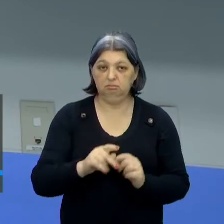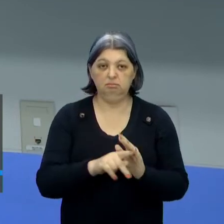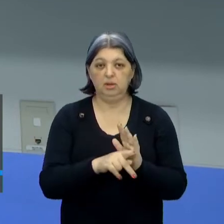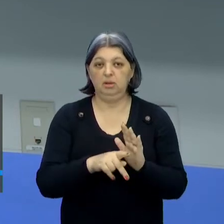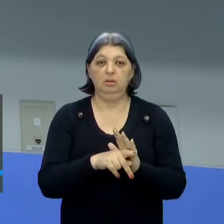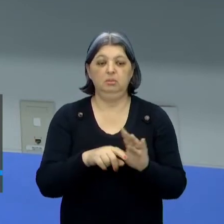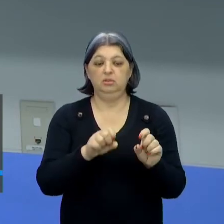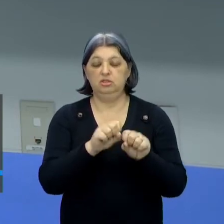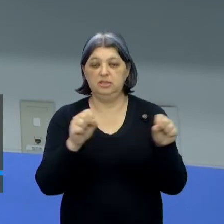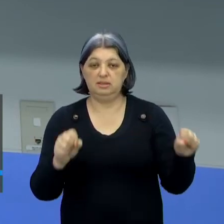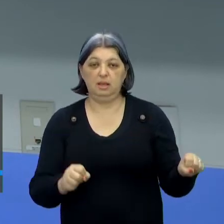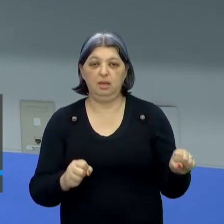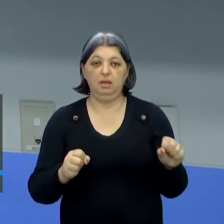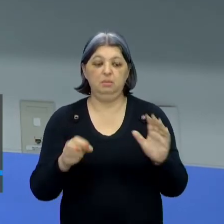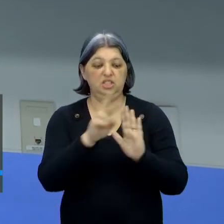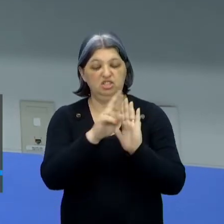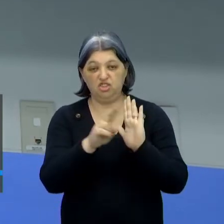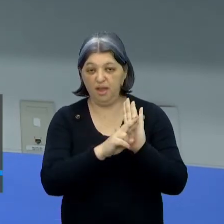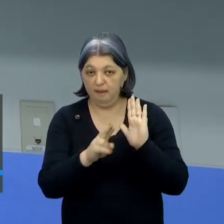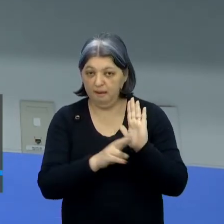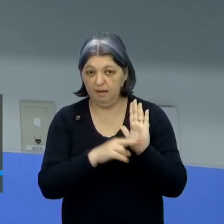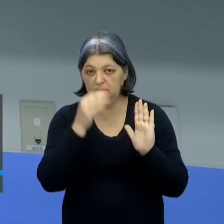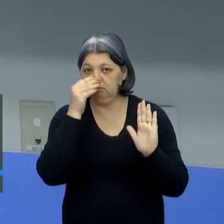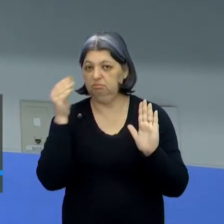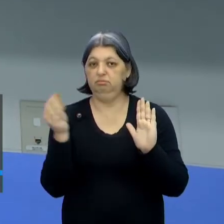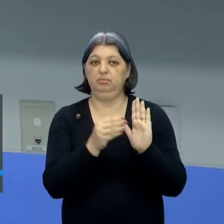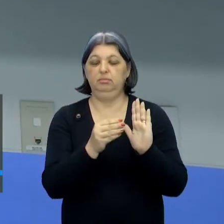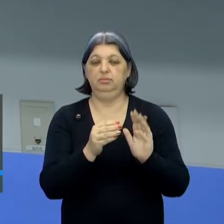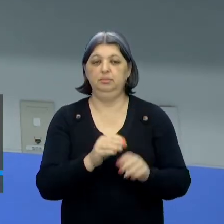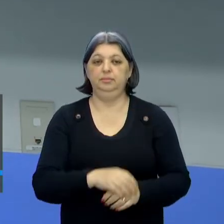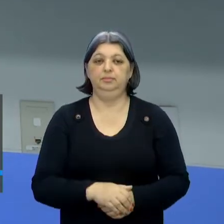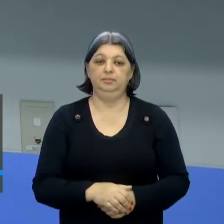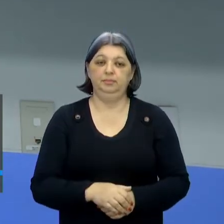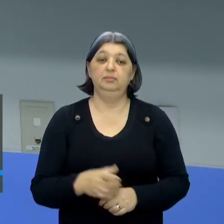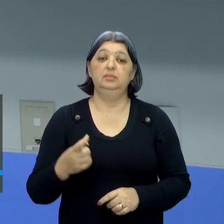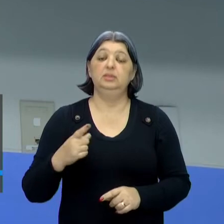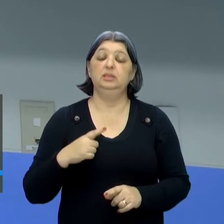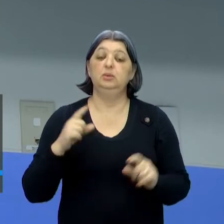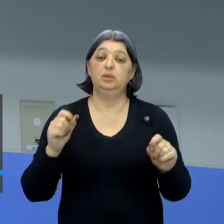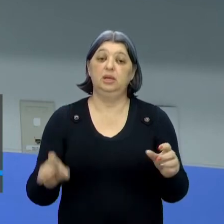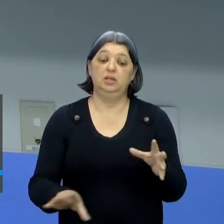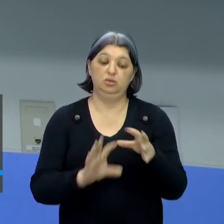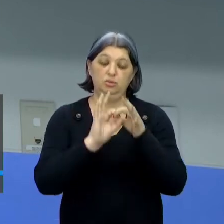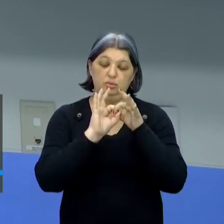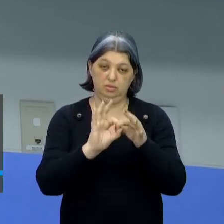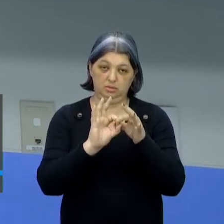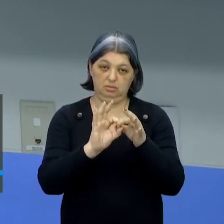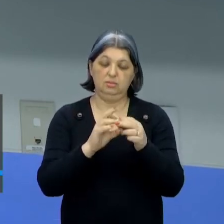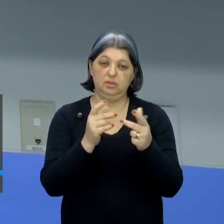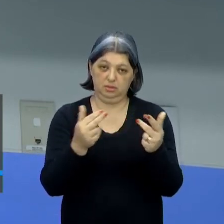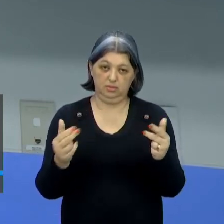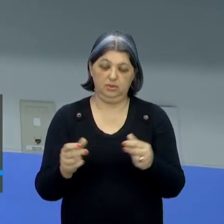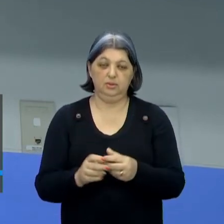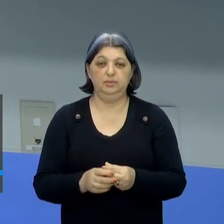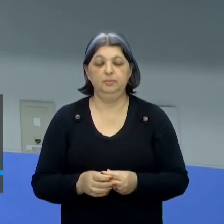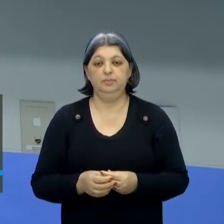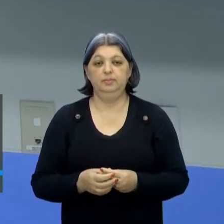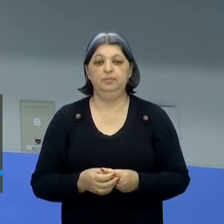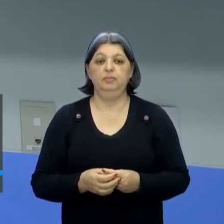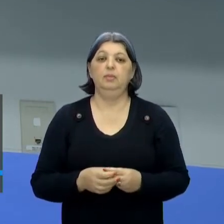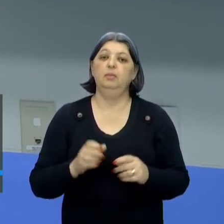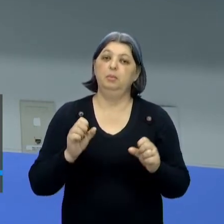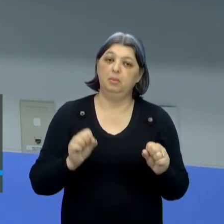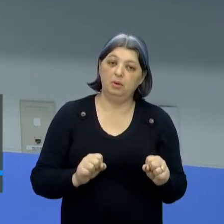sistemas? Quando você tem a junção desses aspectos, ela pode dar